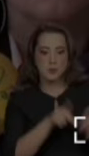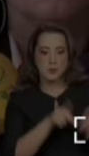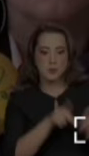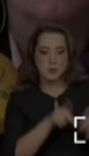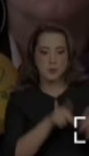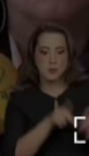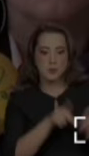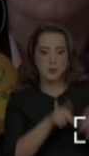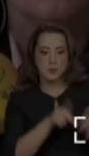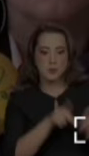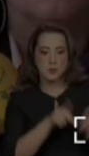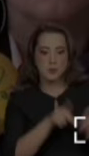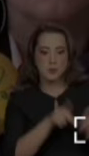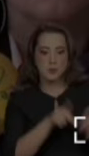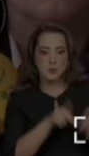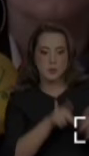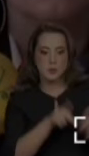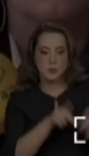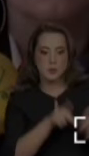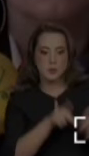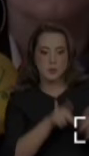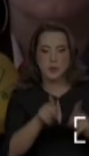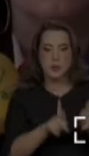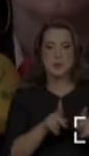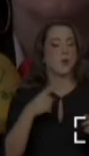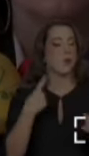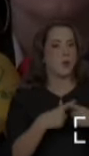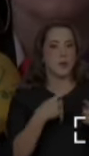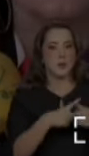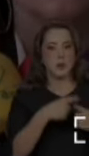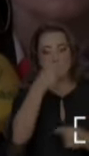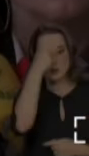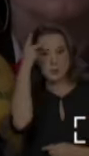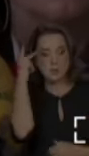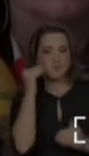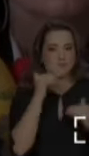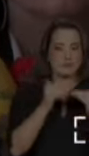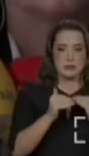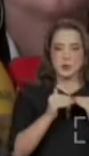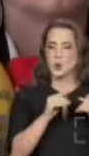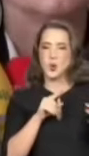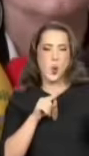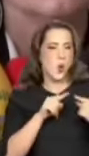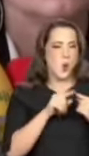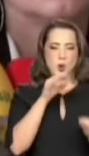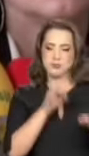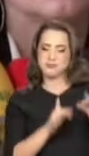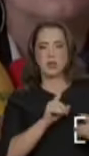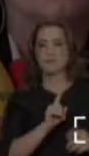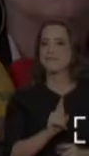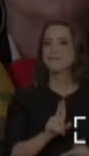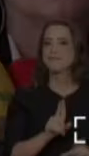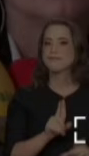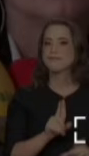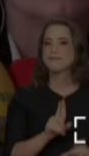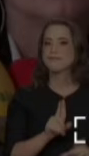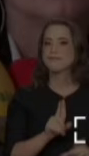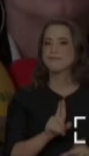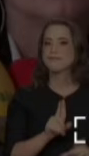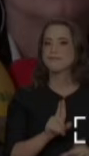fazendo isso, e isso é fruto de uma indignação. E sentimento de injustiça de como se deu o processo eleitoral.